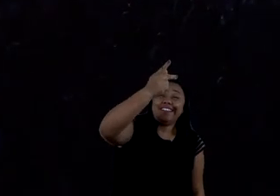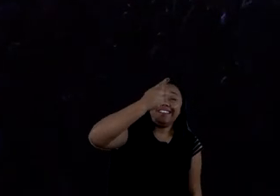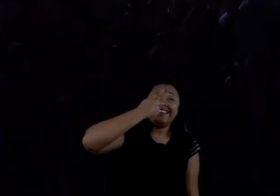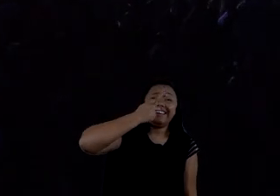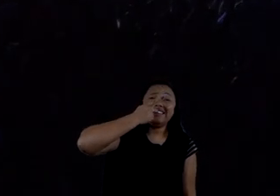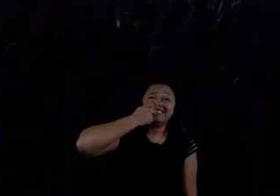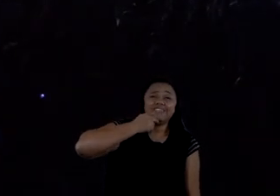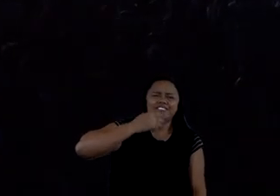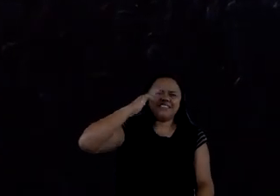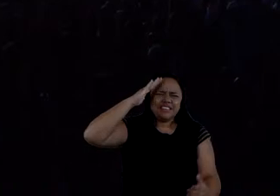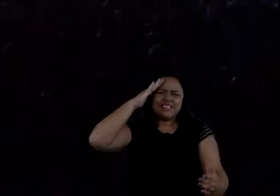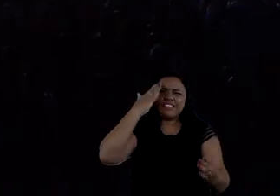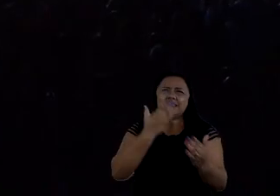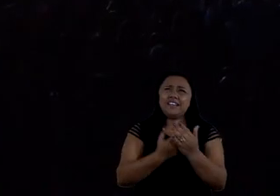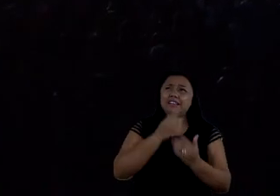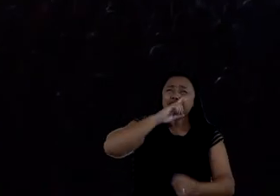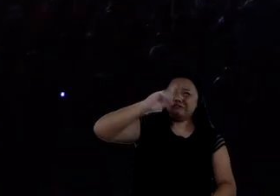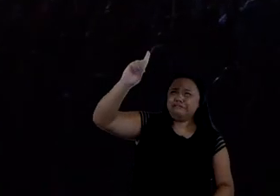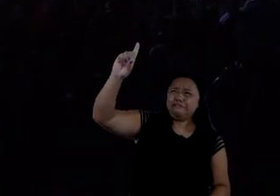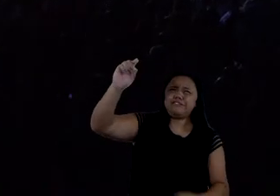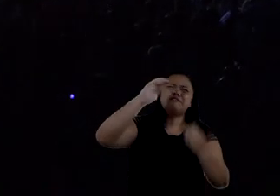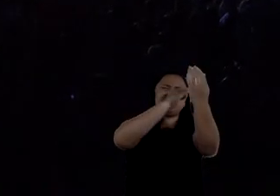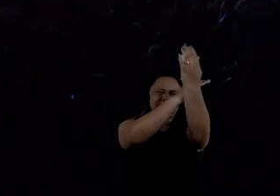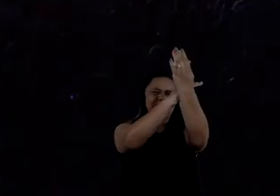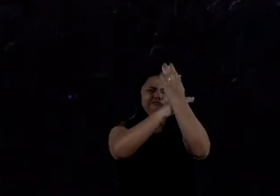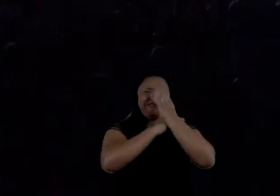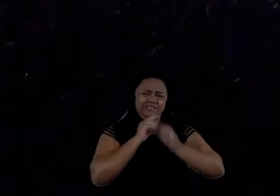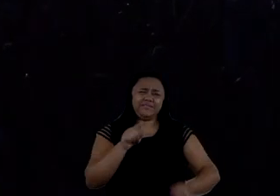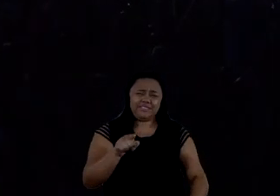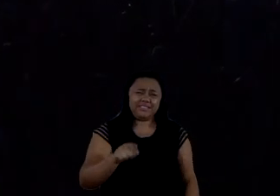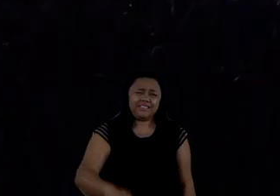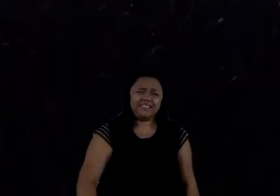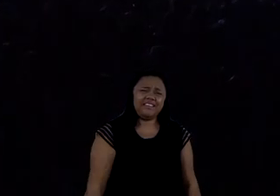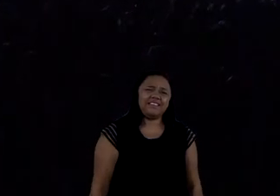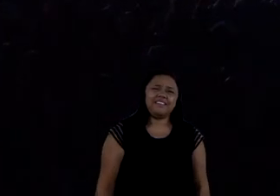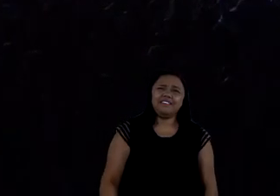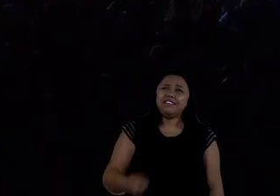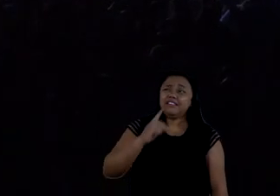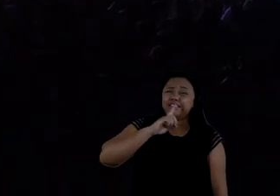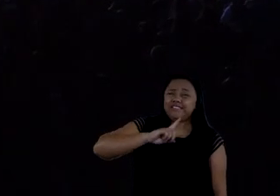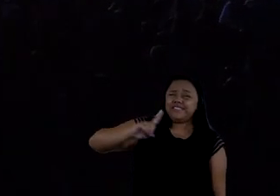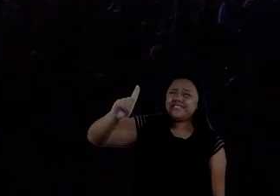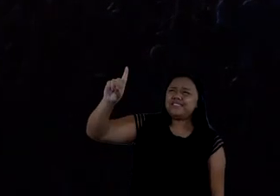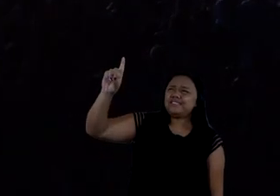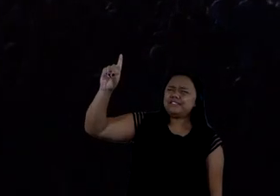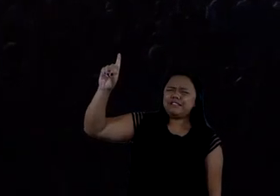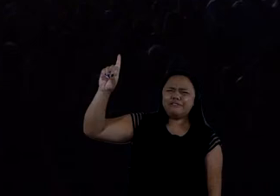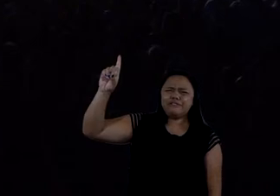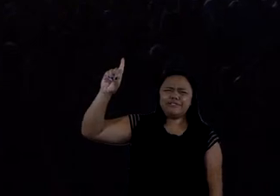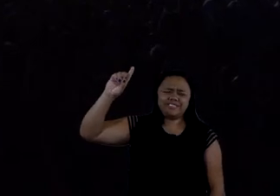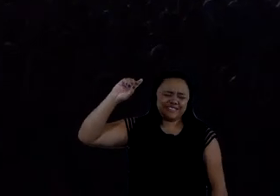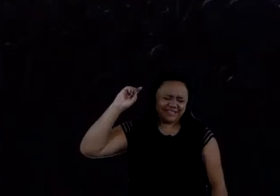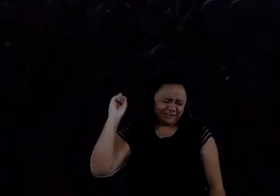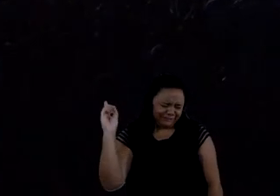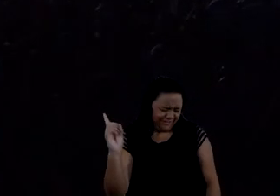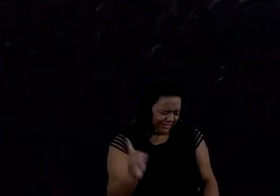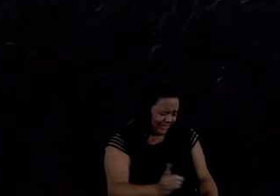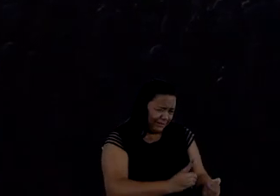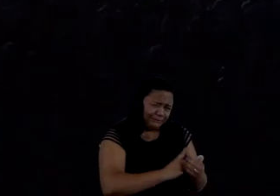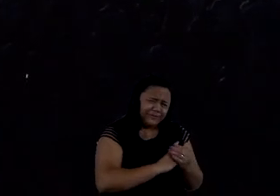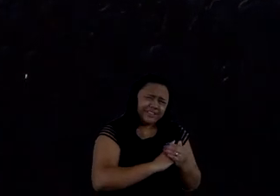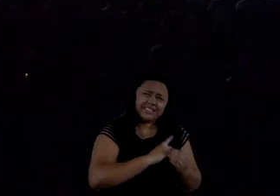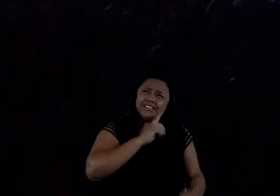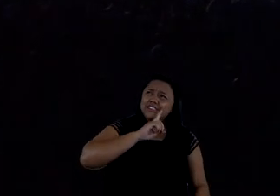Ele está se movendo, Ele está se movendo. O nosso Deus é um Deus de movimento. Ele é um Deus